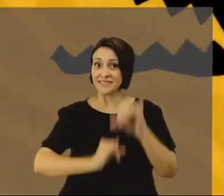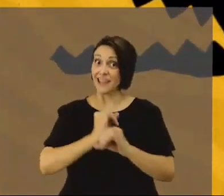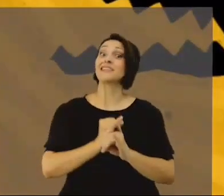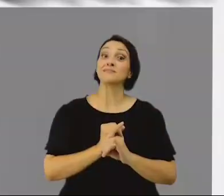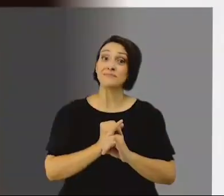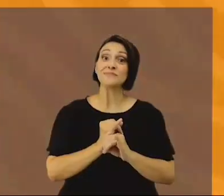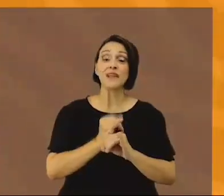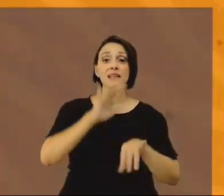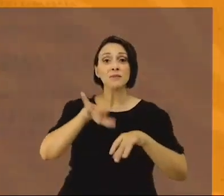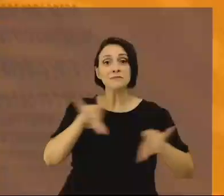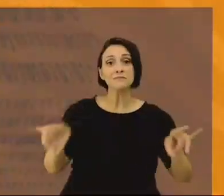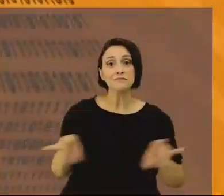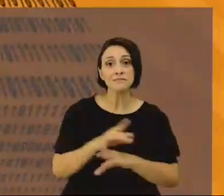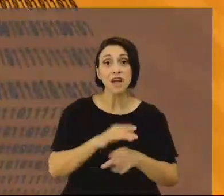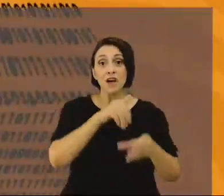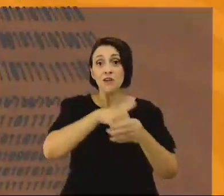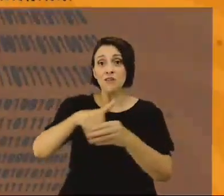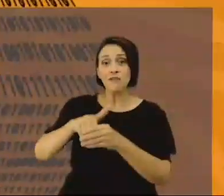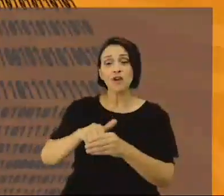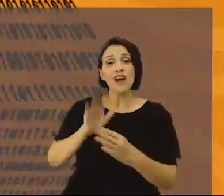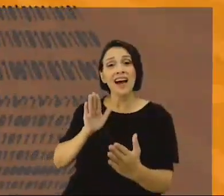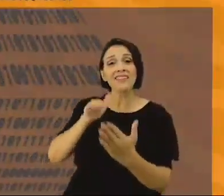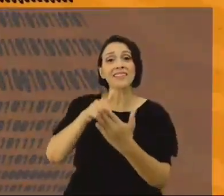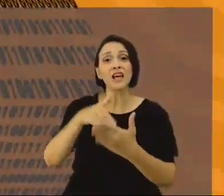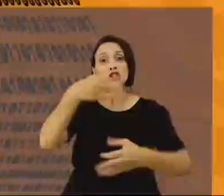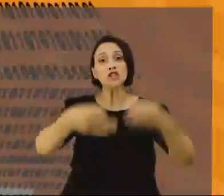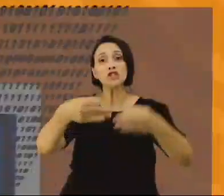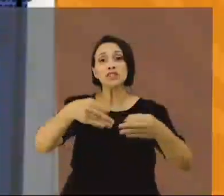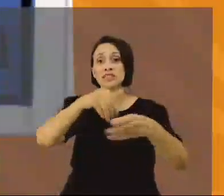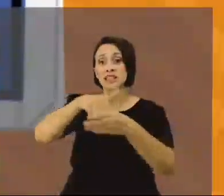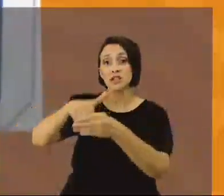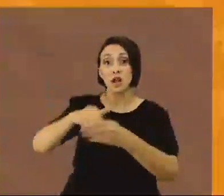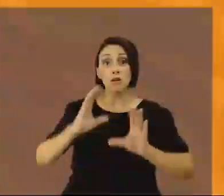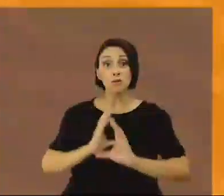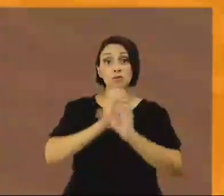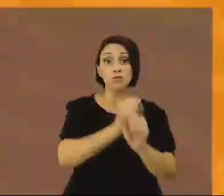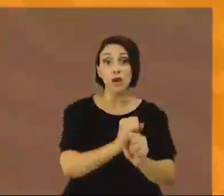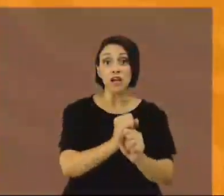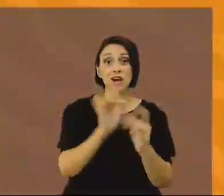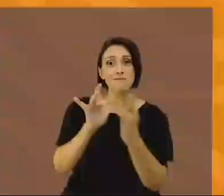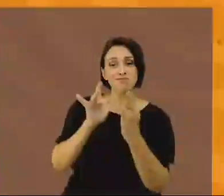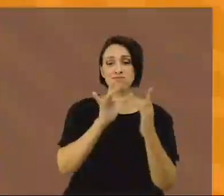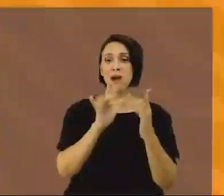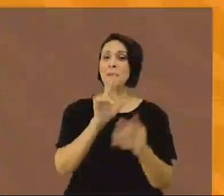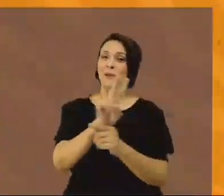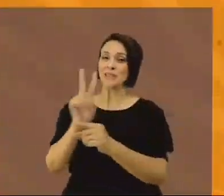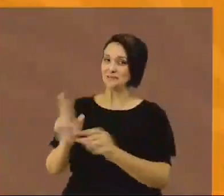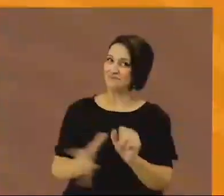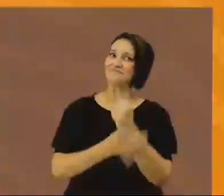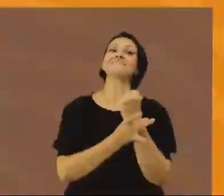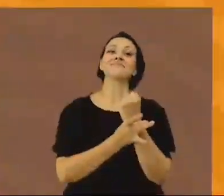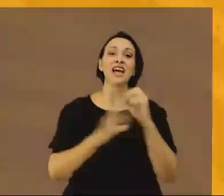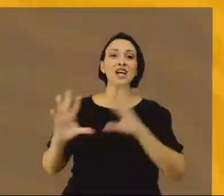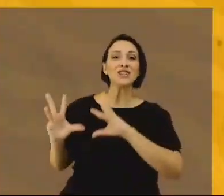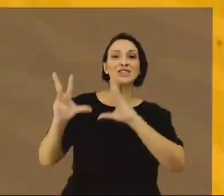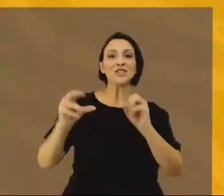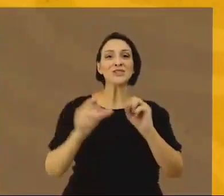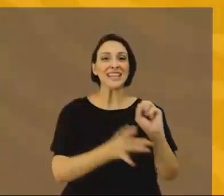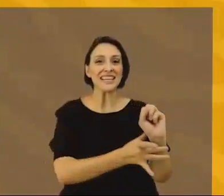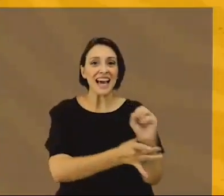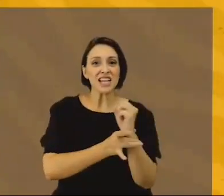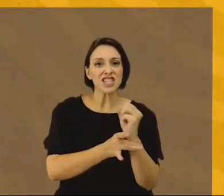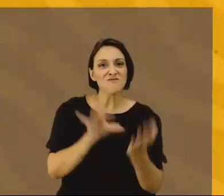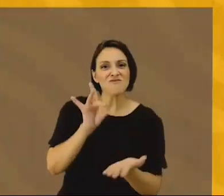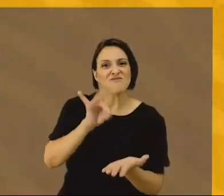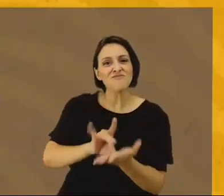internet. Por fim, os votos seguem até a Justiça Eleitoral para a totalização, por um canal protegido e seguro. Tudo isso